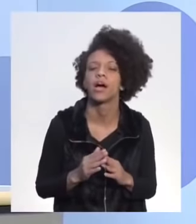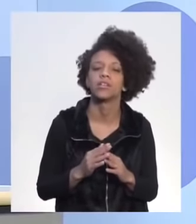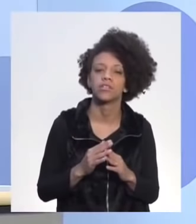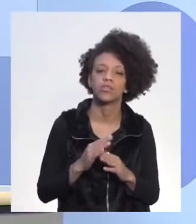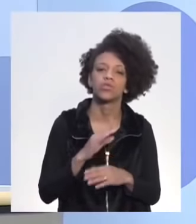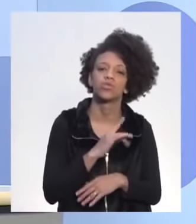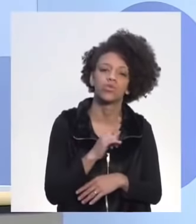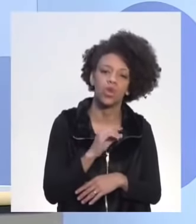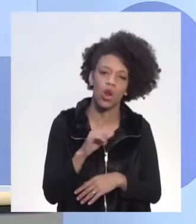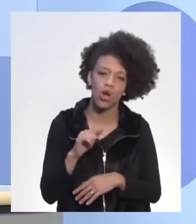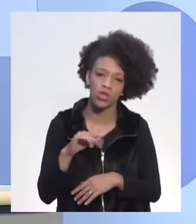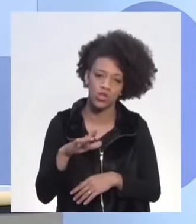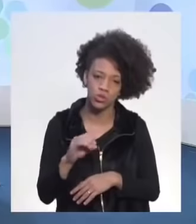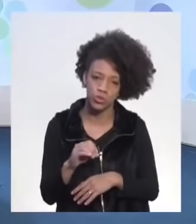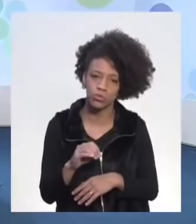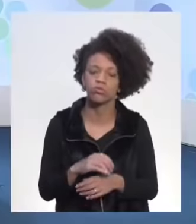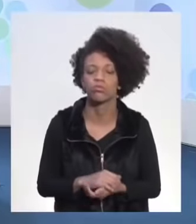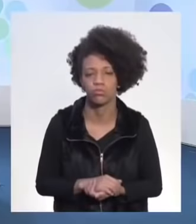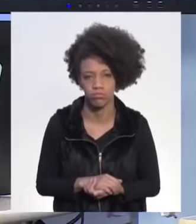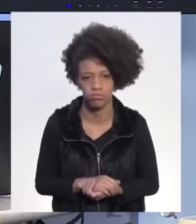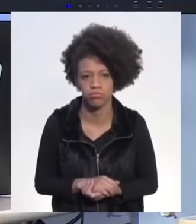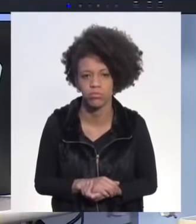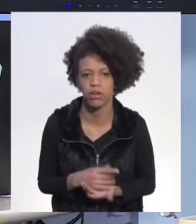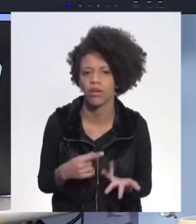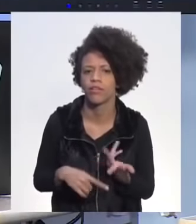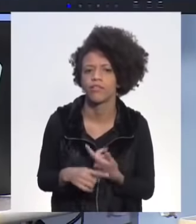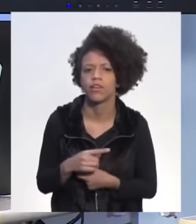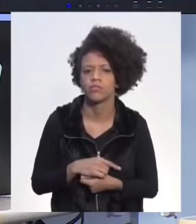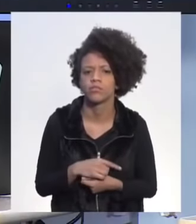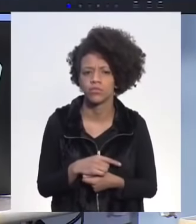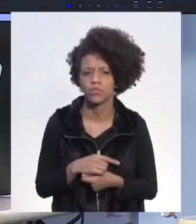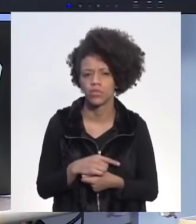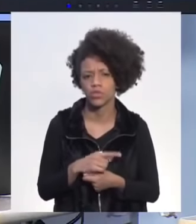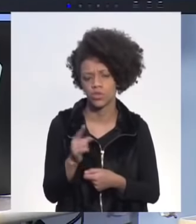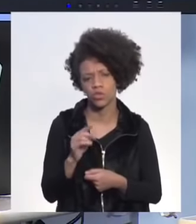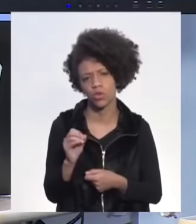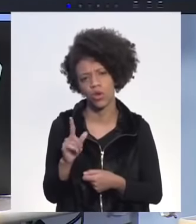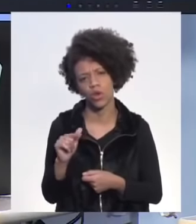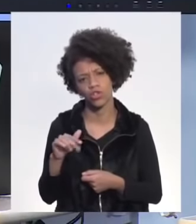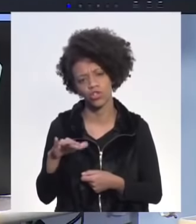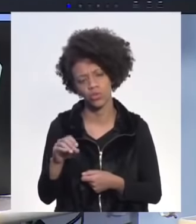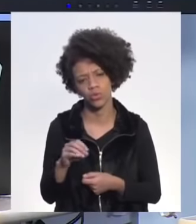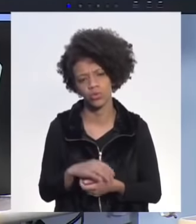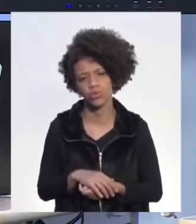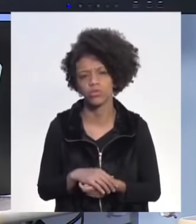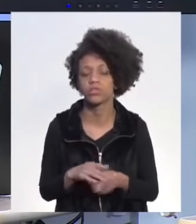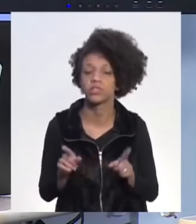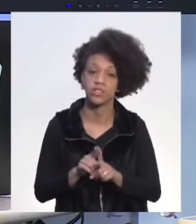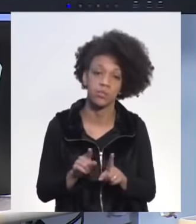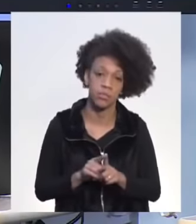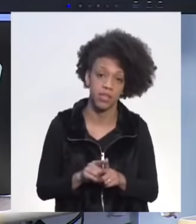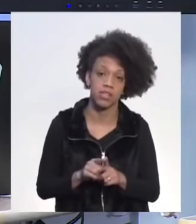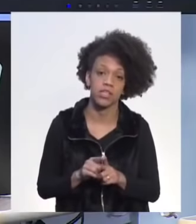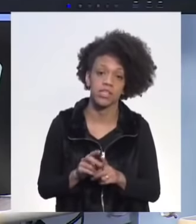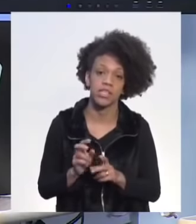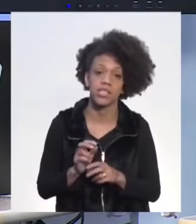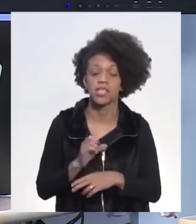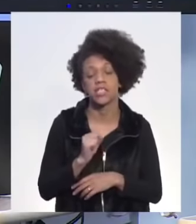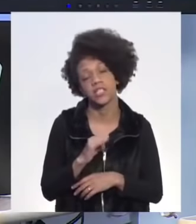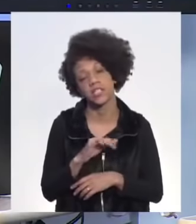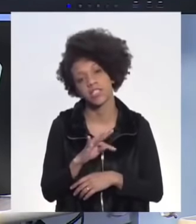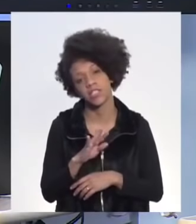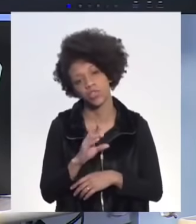de Campinas e de Americana. Muitos colocaram na 2 no zoológico, né? E alguns colocaram também em sítio. Então, se for para